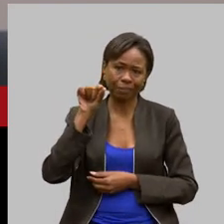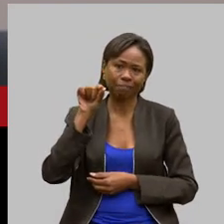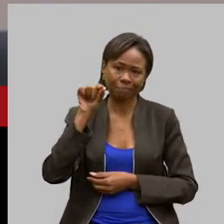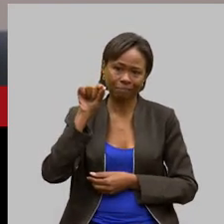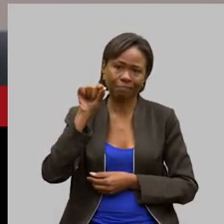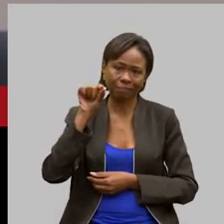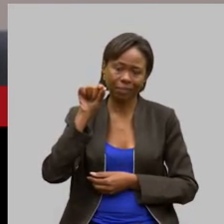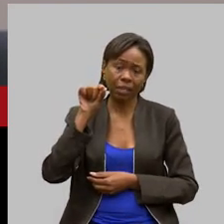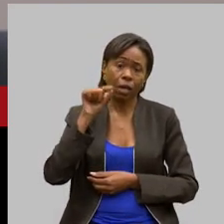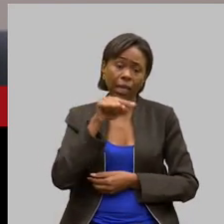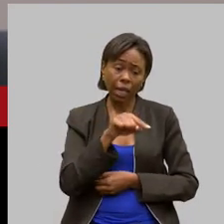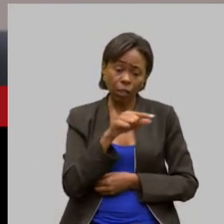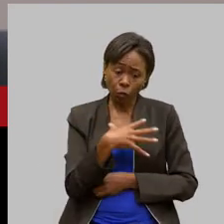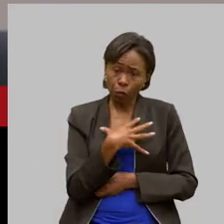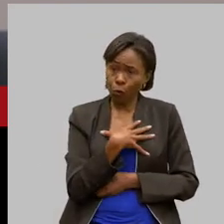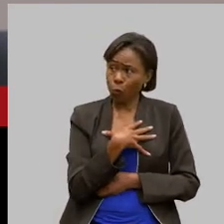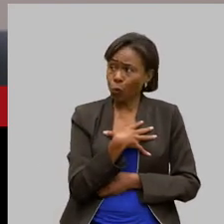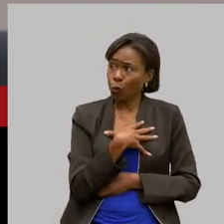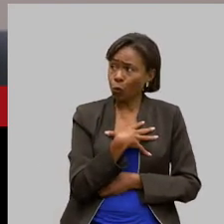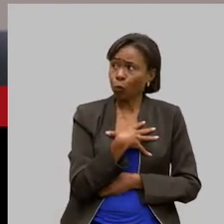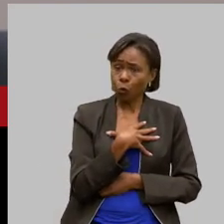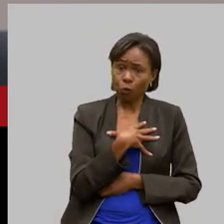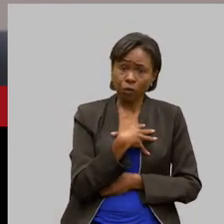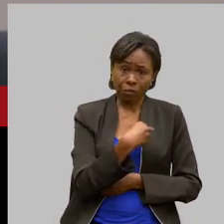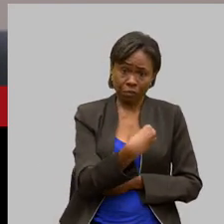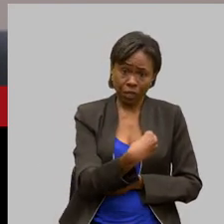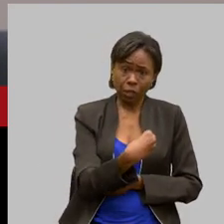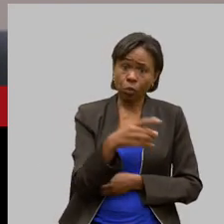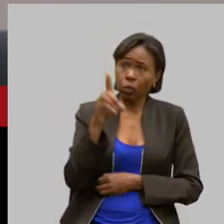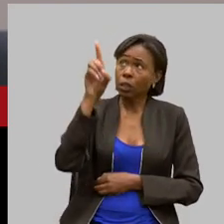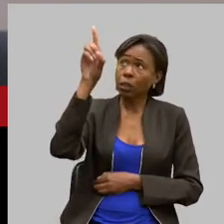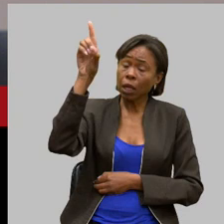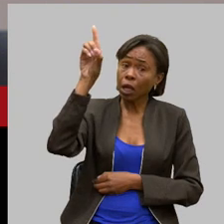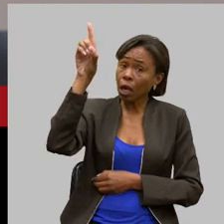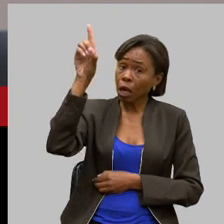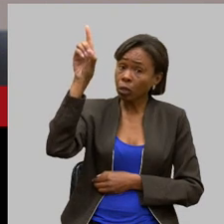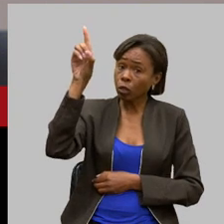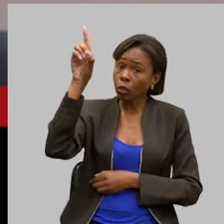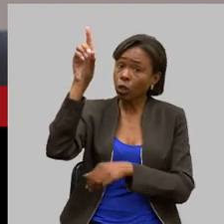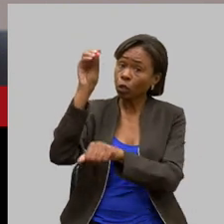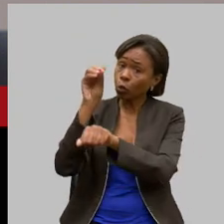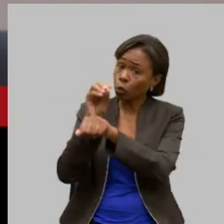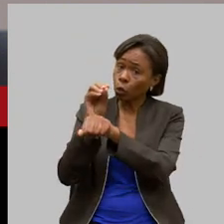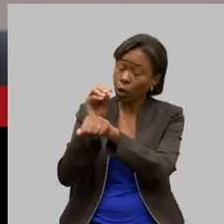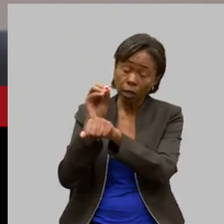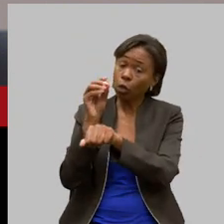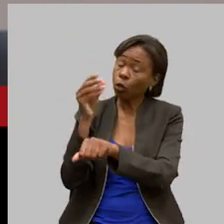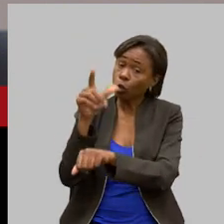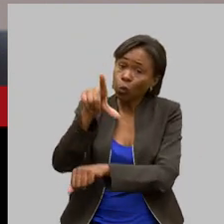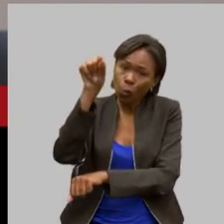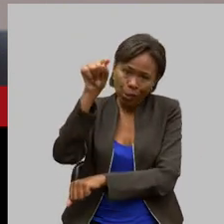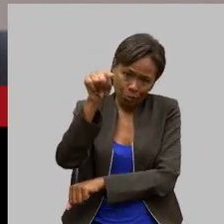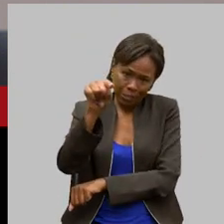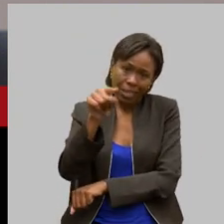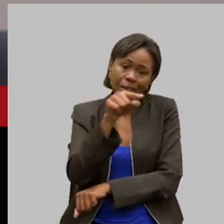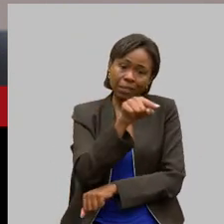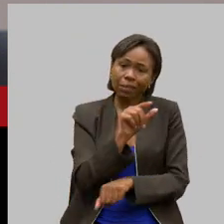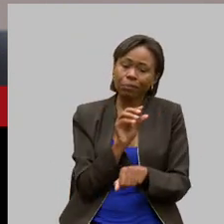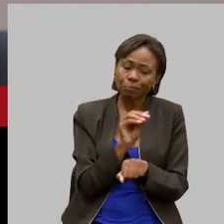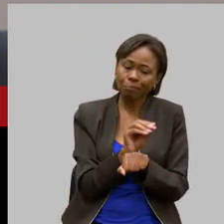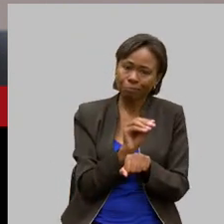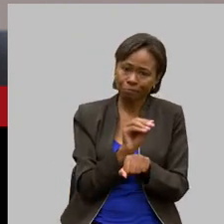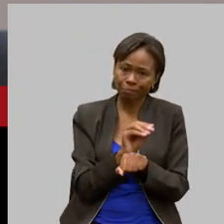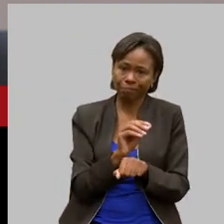criança Deus escolheu você para cuidar ela então fica essa essa frase aqui